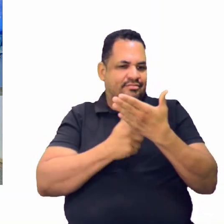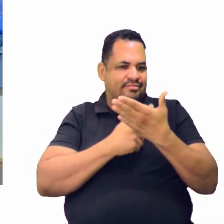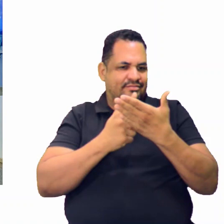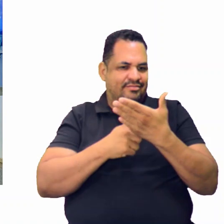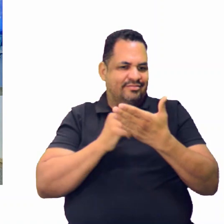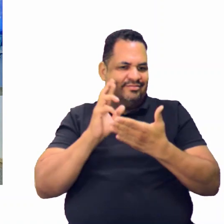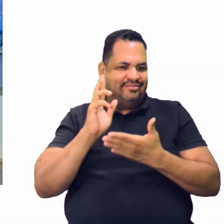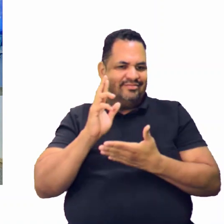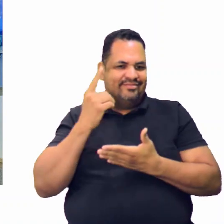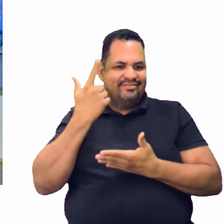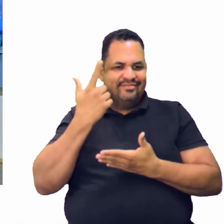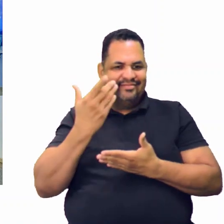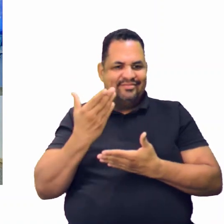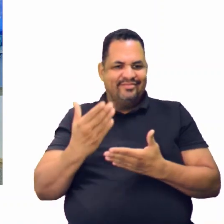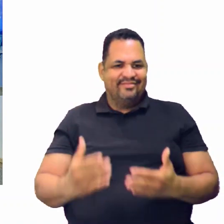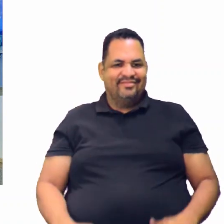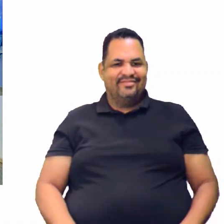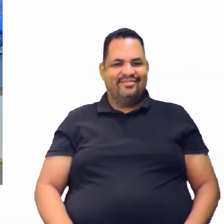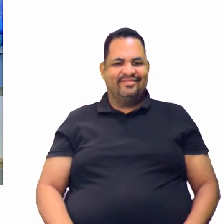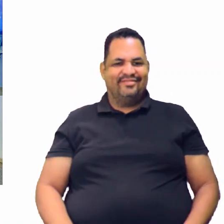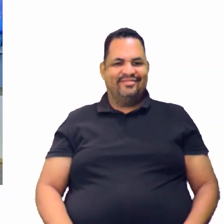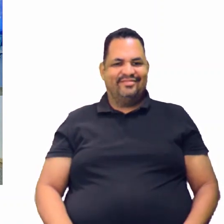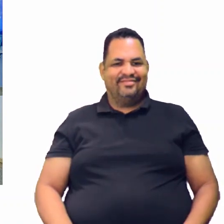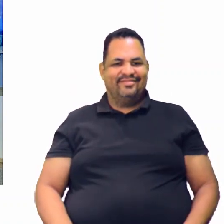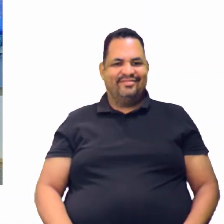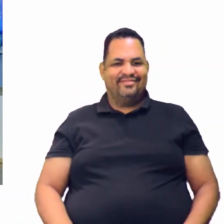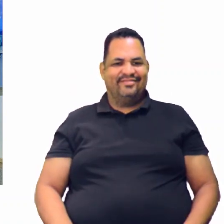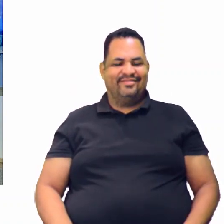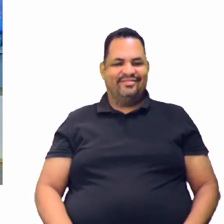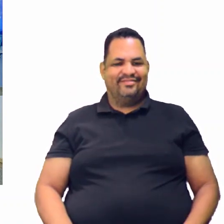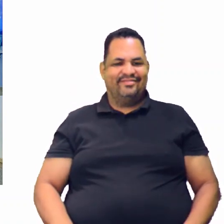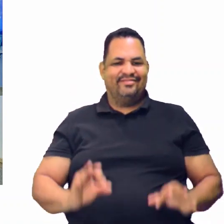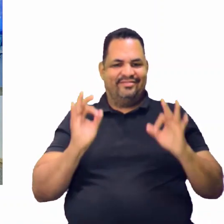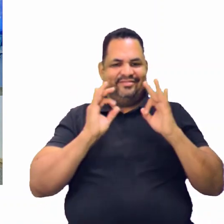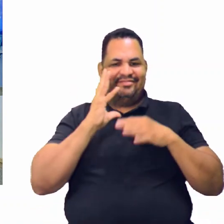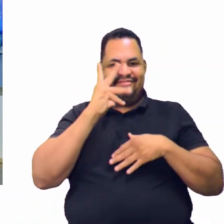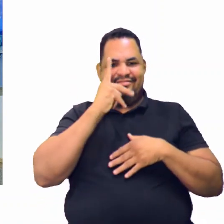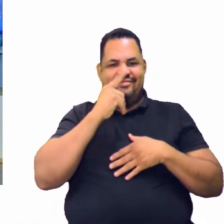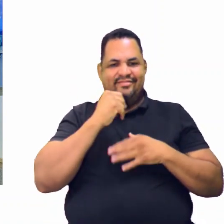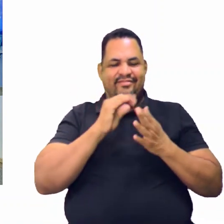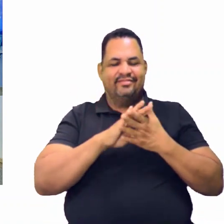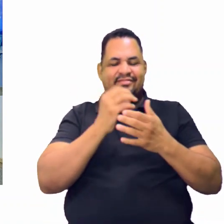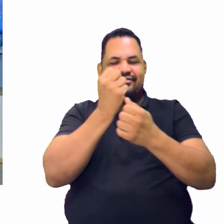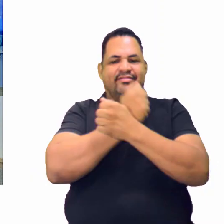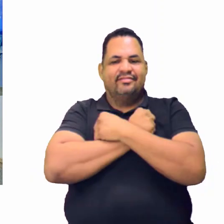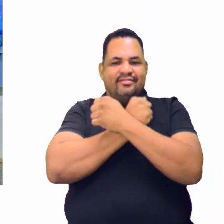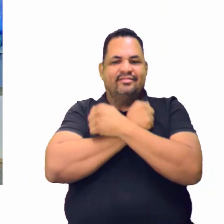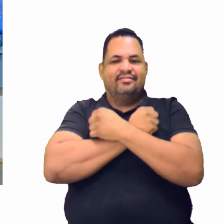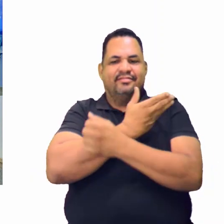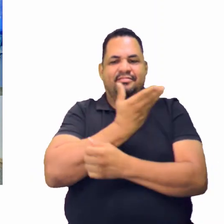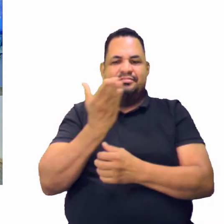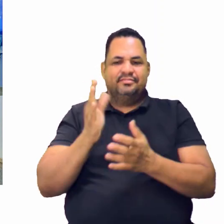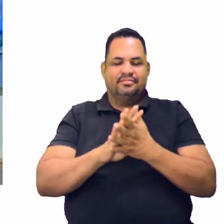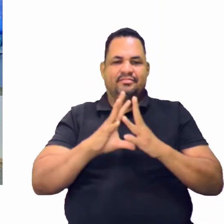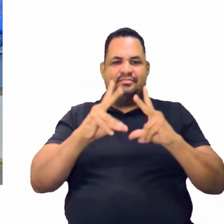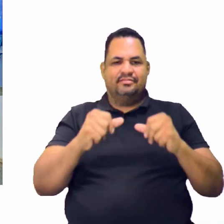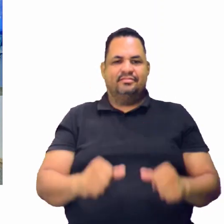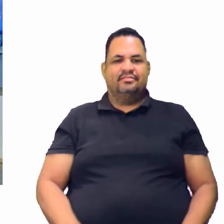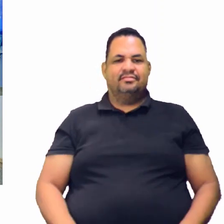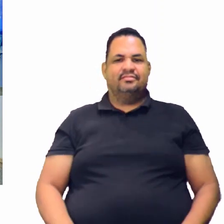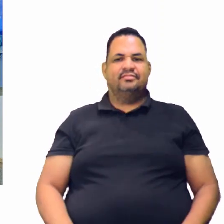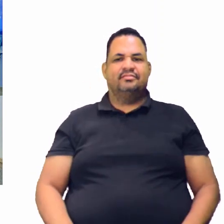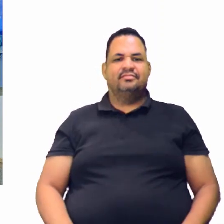Que isso, amadinho? Olha só, lindinhos, professoras. Um grande abraço para vocês também.